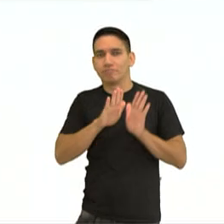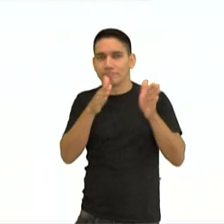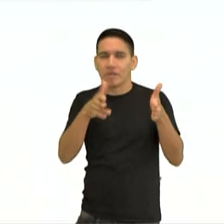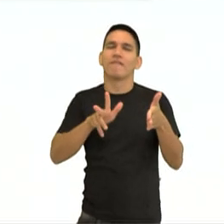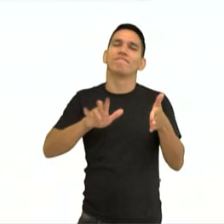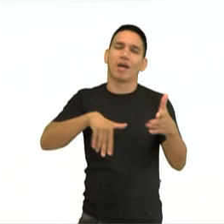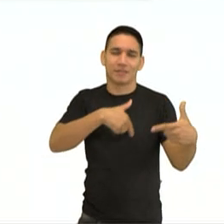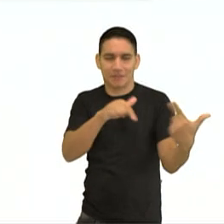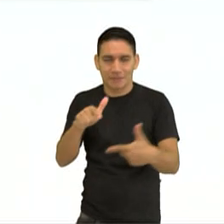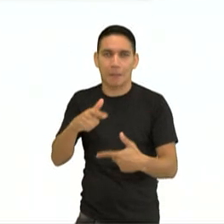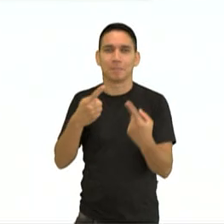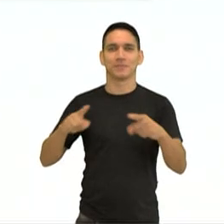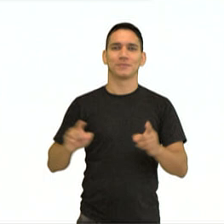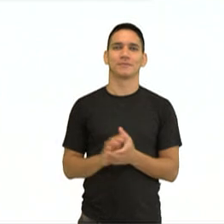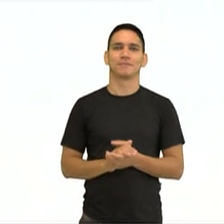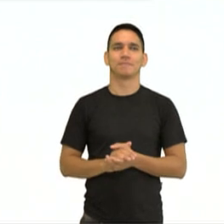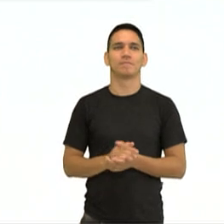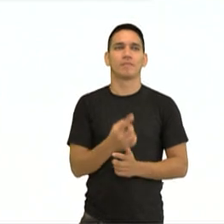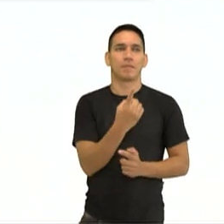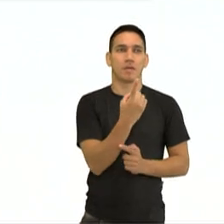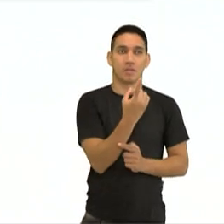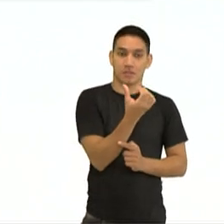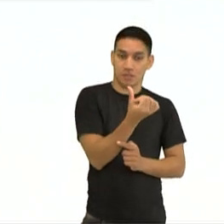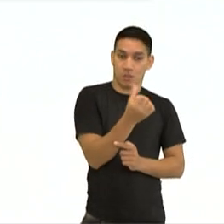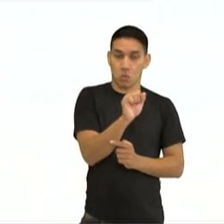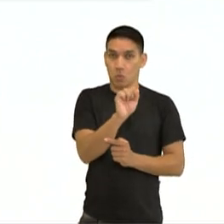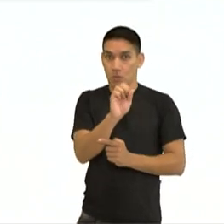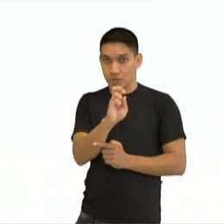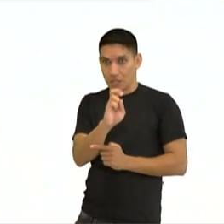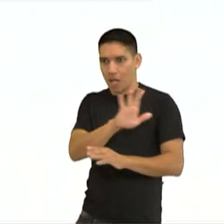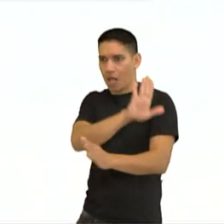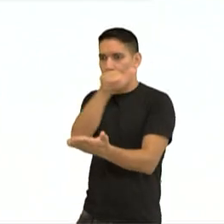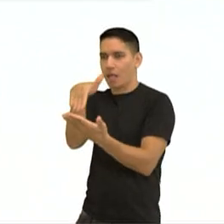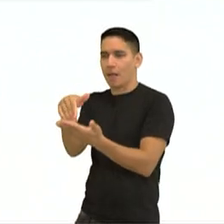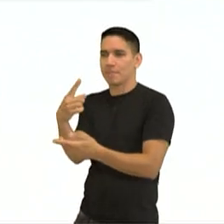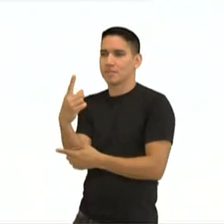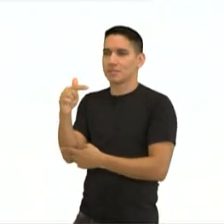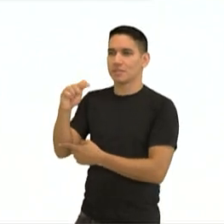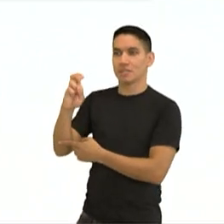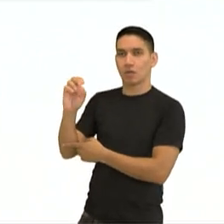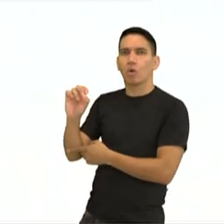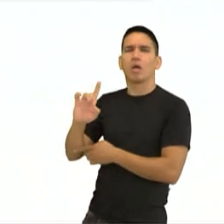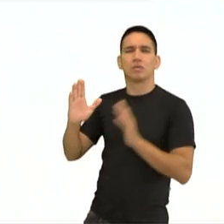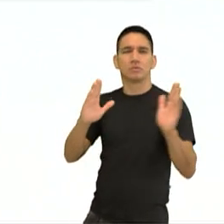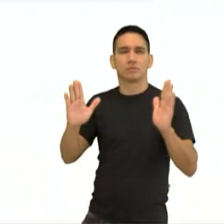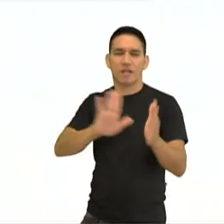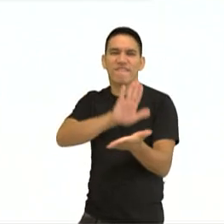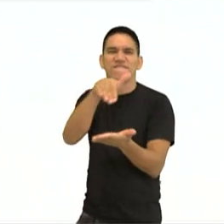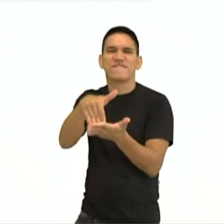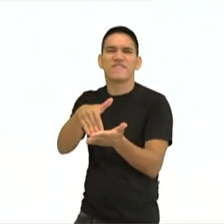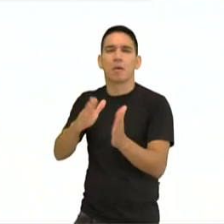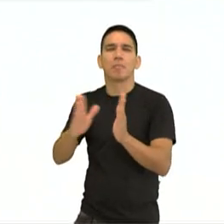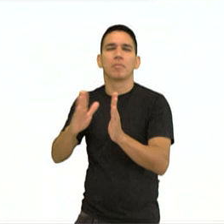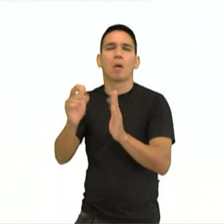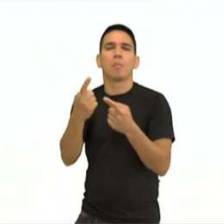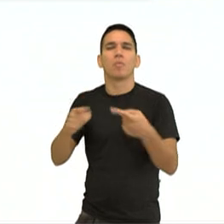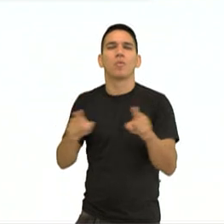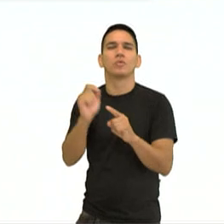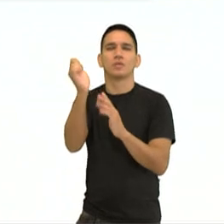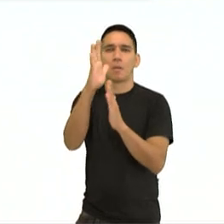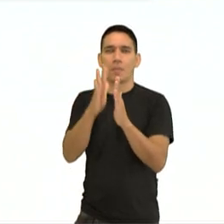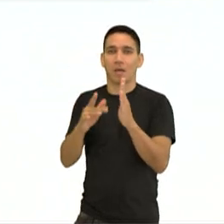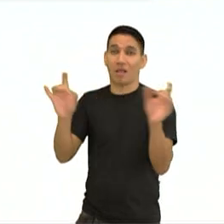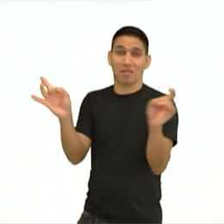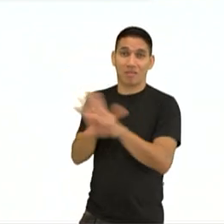Então, de 1685 a 1750, lembro mais uma vez que o fim do período da música barroca se encerra com a